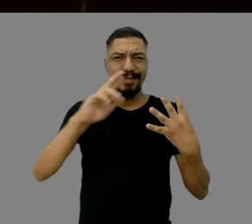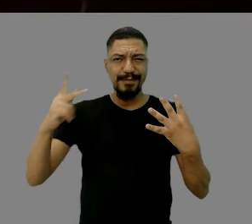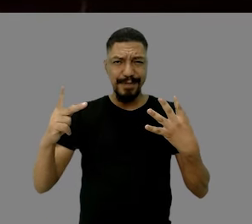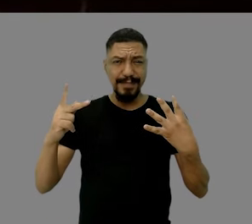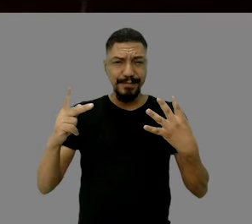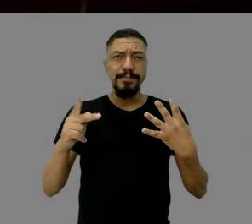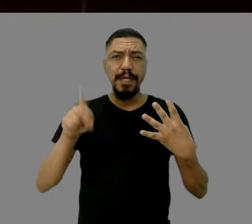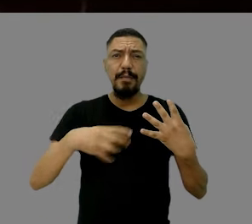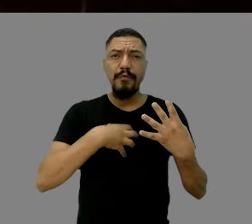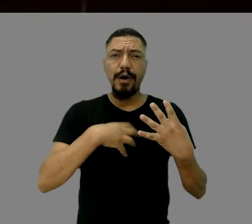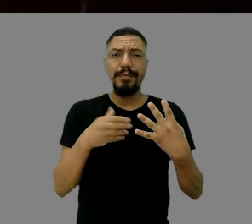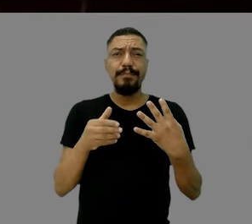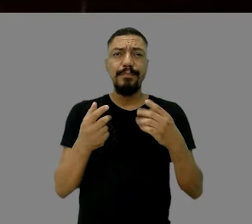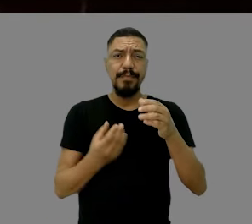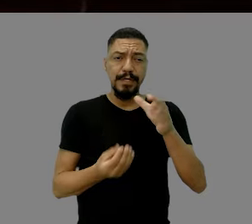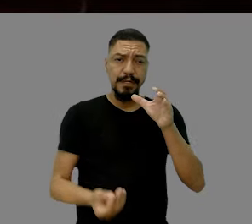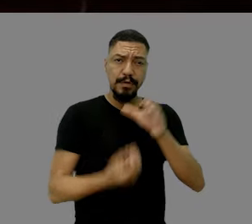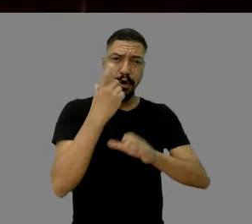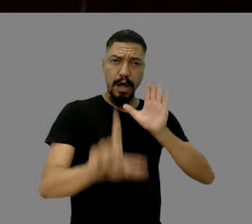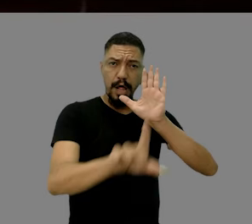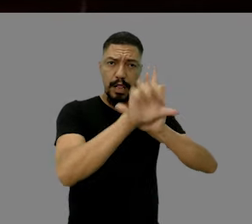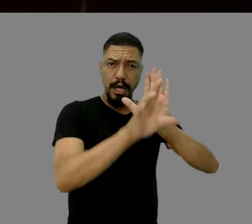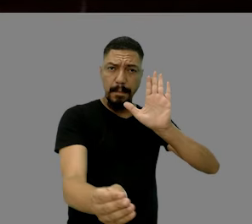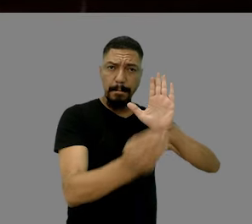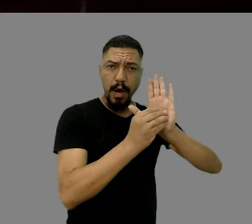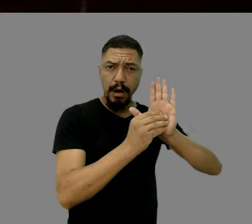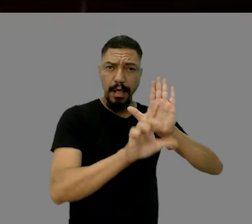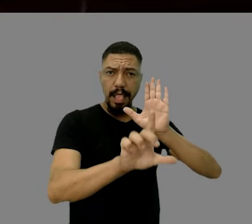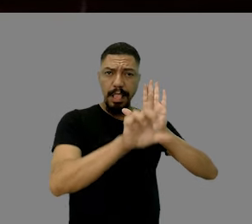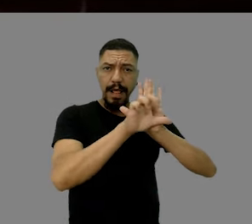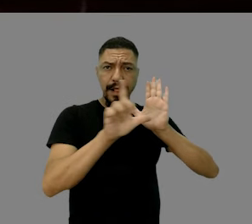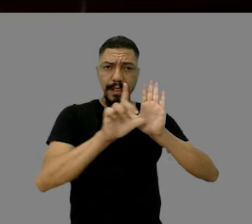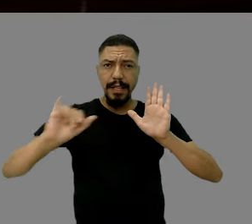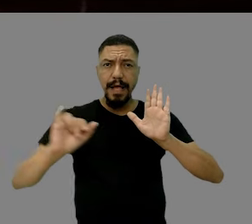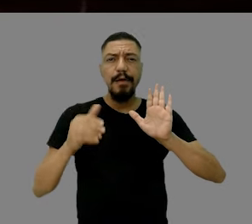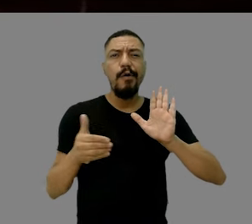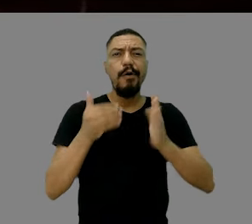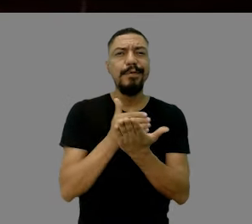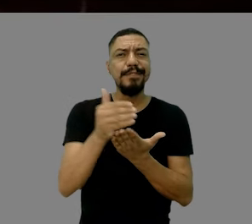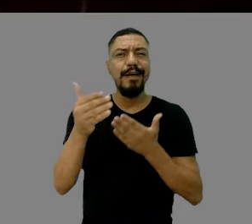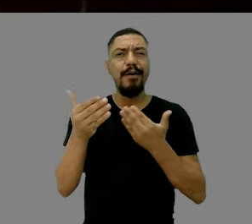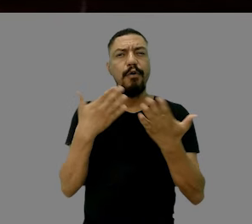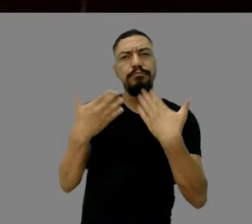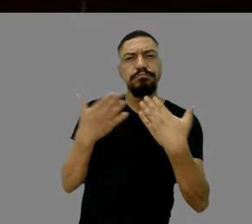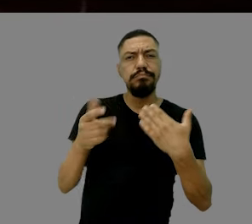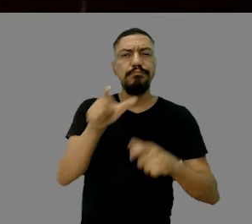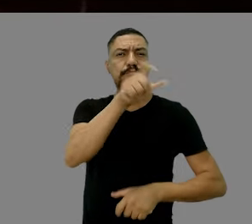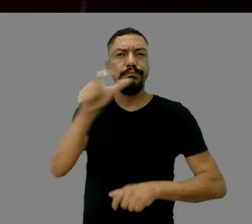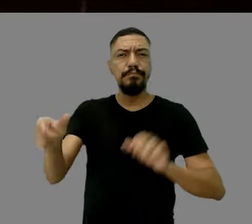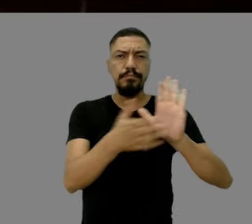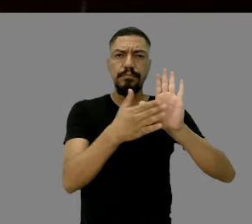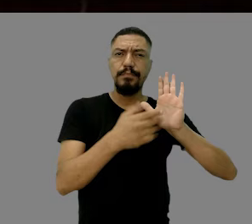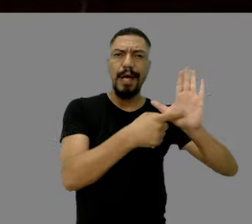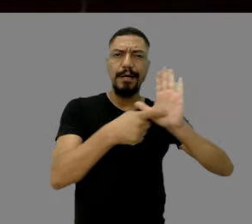também de, depois que a lei foi implementada, a gente começar a falar um pouco de proponente para preponente, até porque